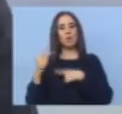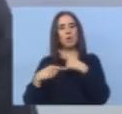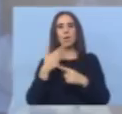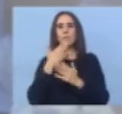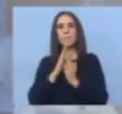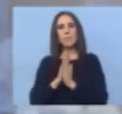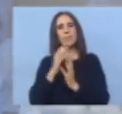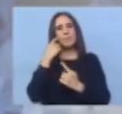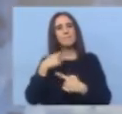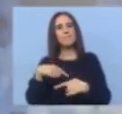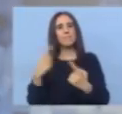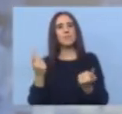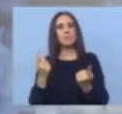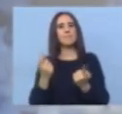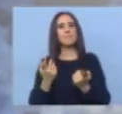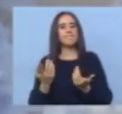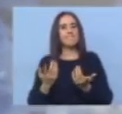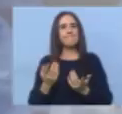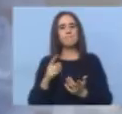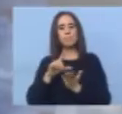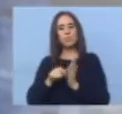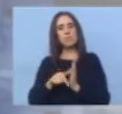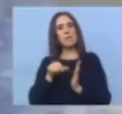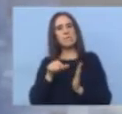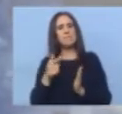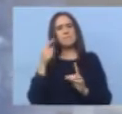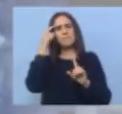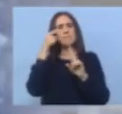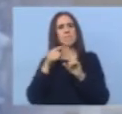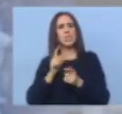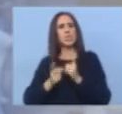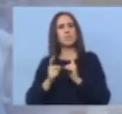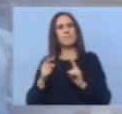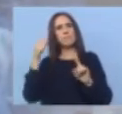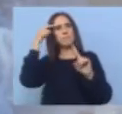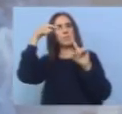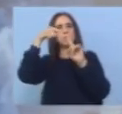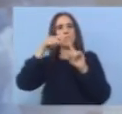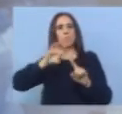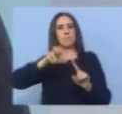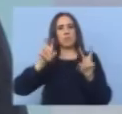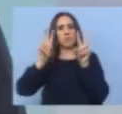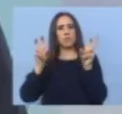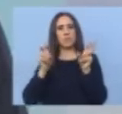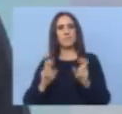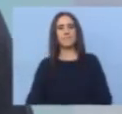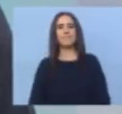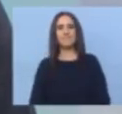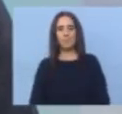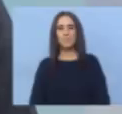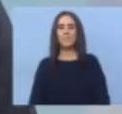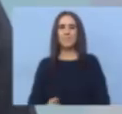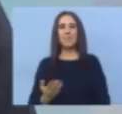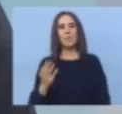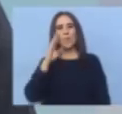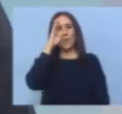para nos apresentar este projeto. Em que é que consiste uma Missão País? Então, primeiro, muito obrigado pelo convite, é uma grande alegria,